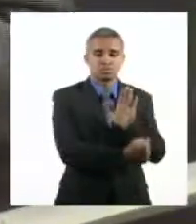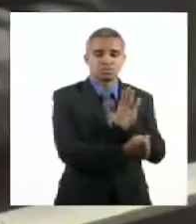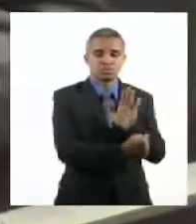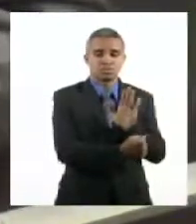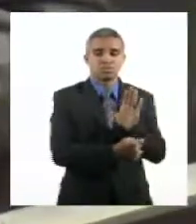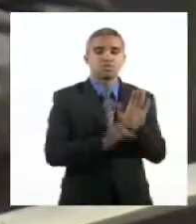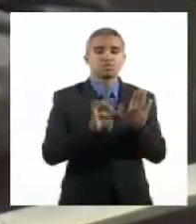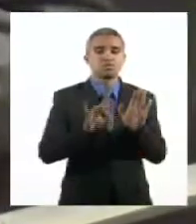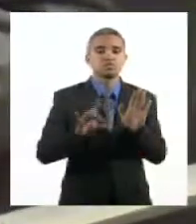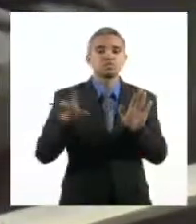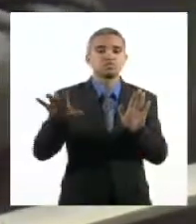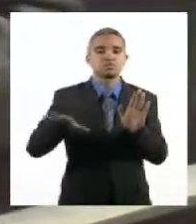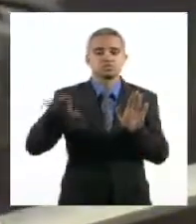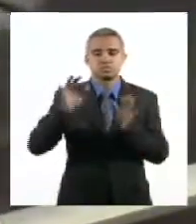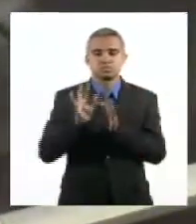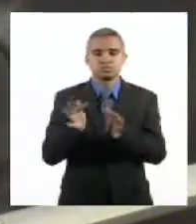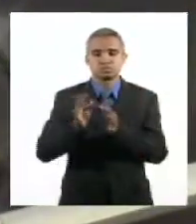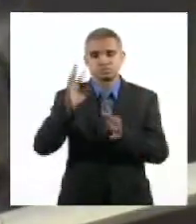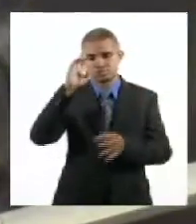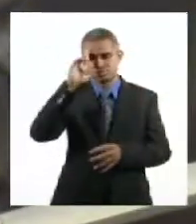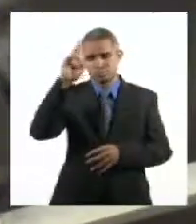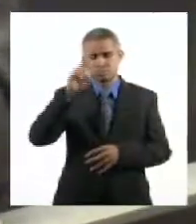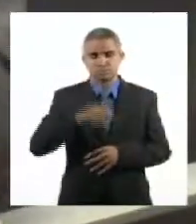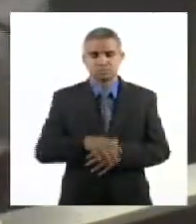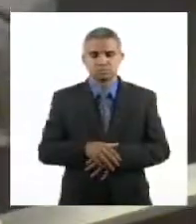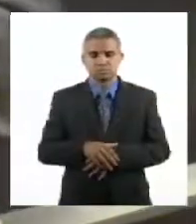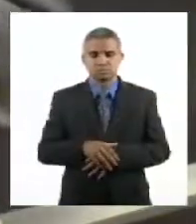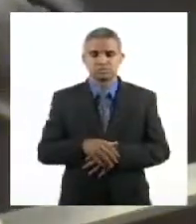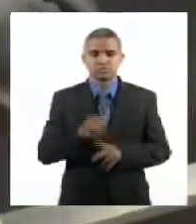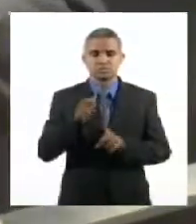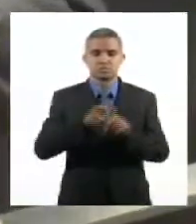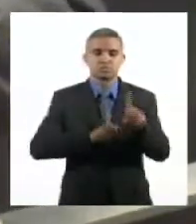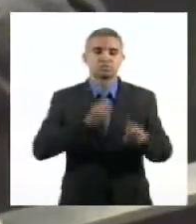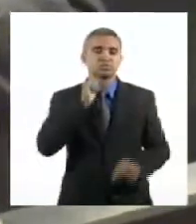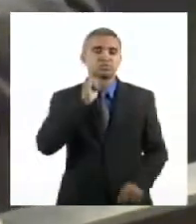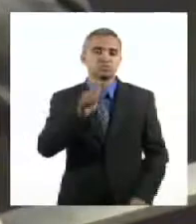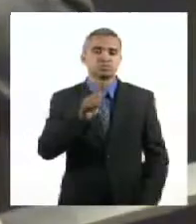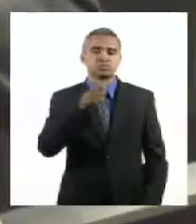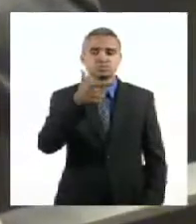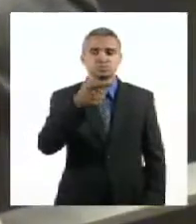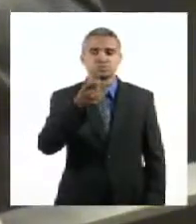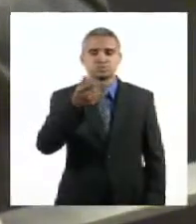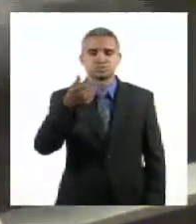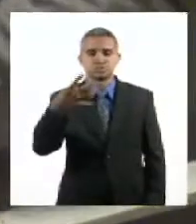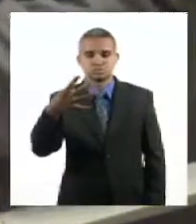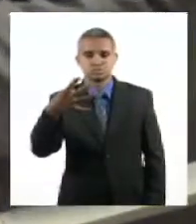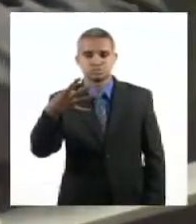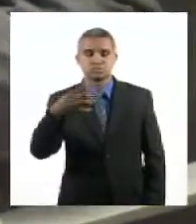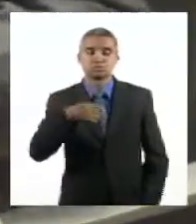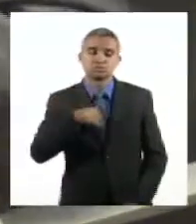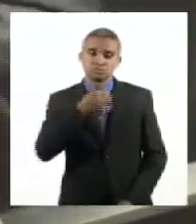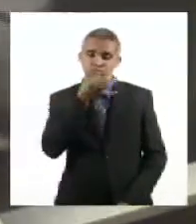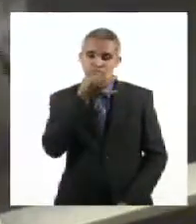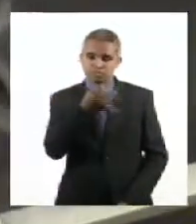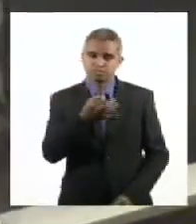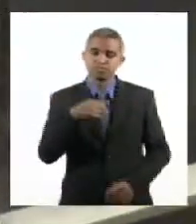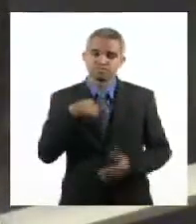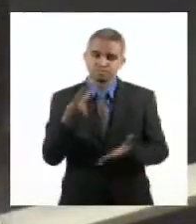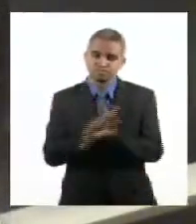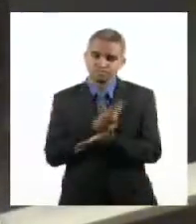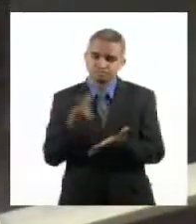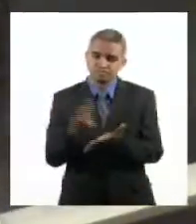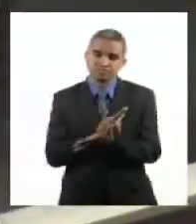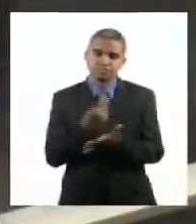sua diretoria, em abril de 2014. Então, a meu ver, tem um erro na origem que